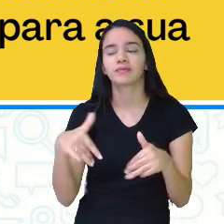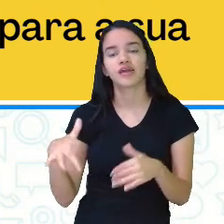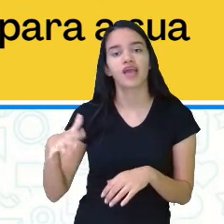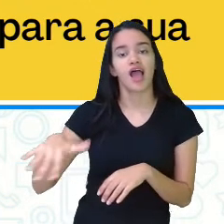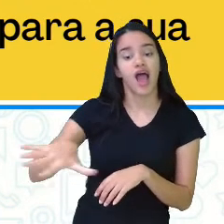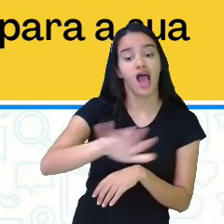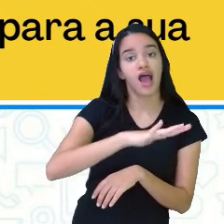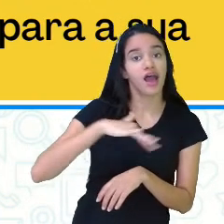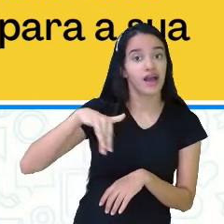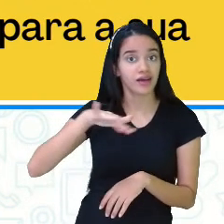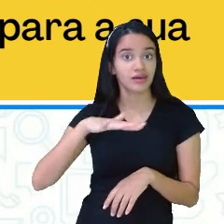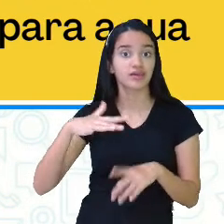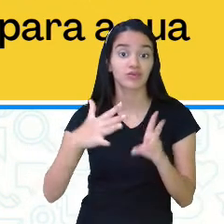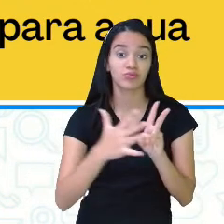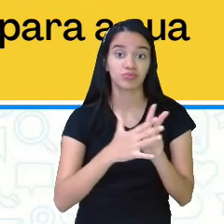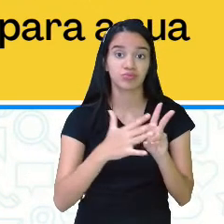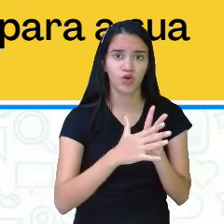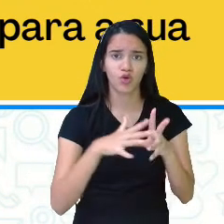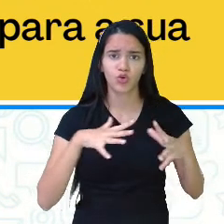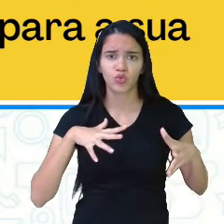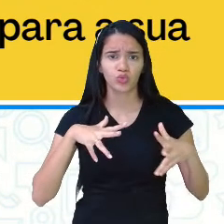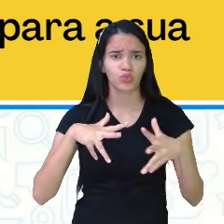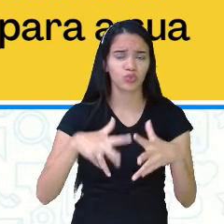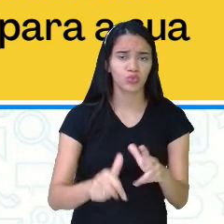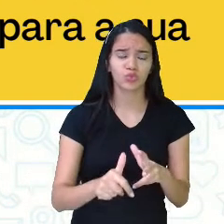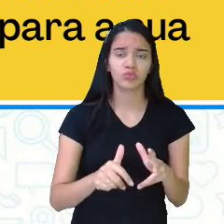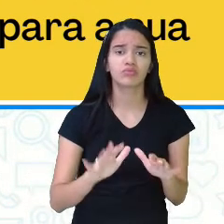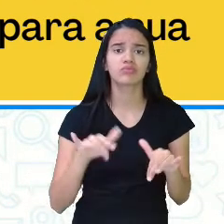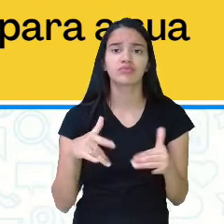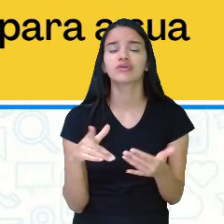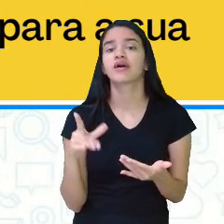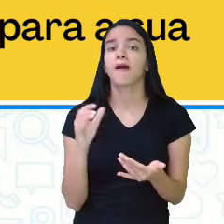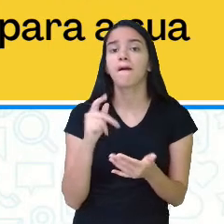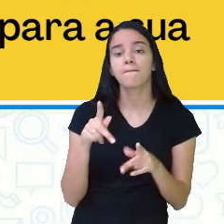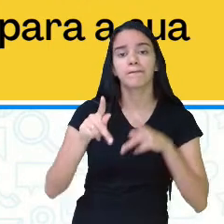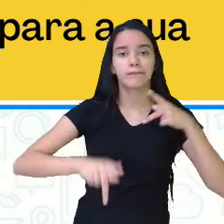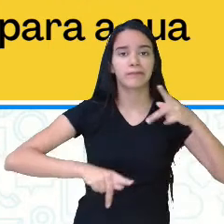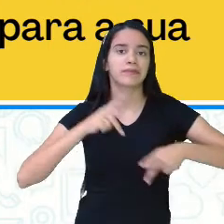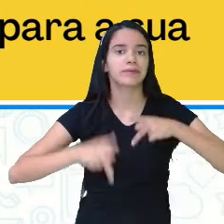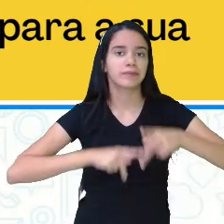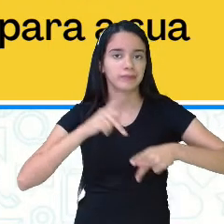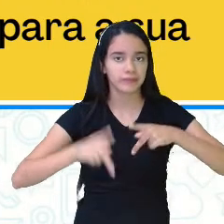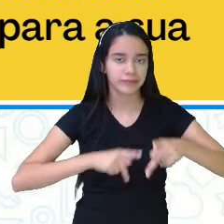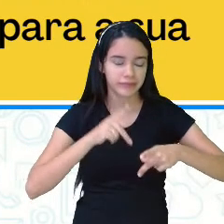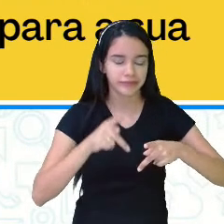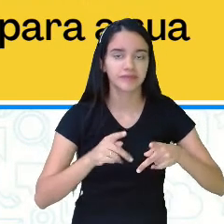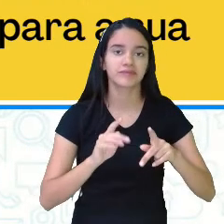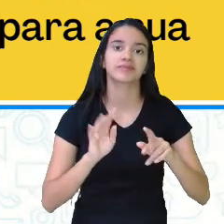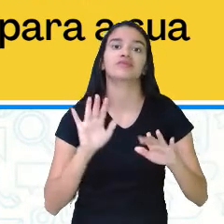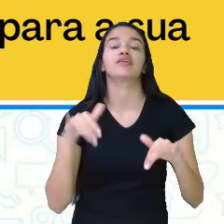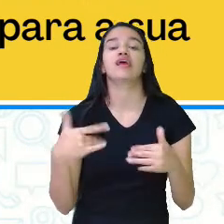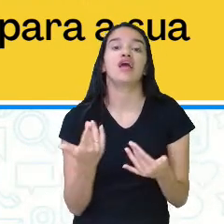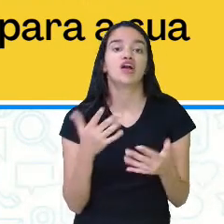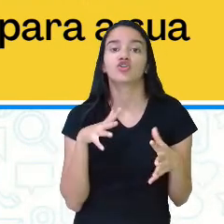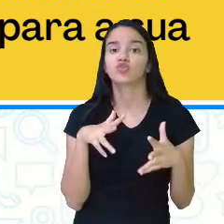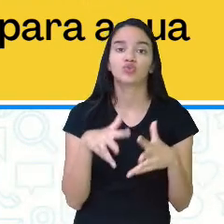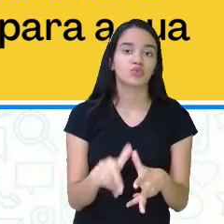é todo aquele território que determinado pelo povo, que o povo ocupa, quer dizer, bem como